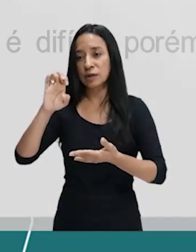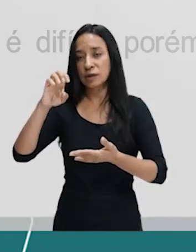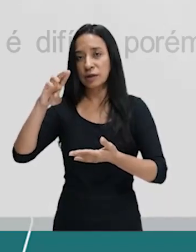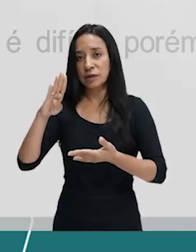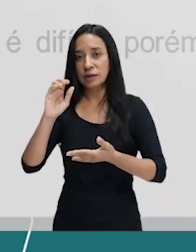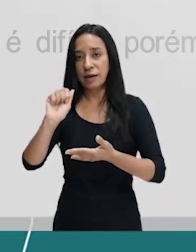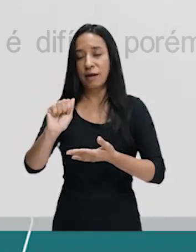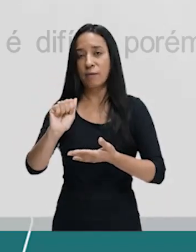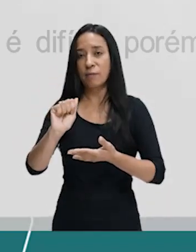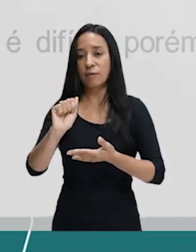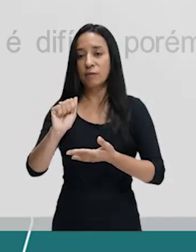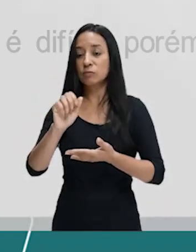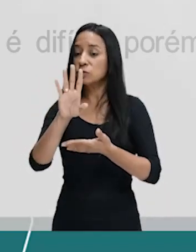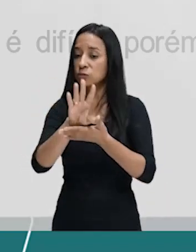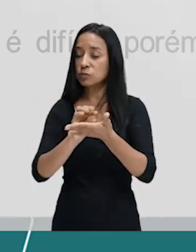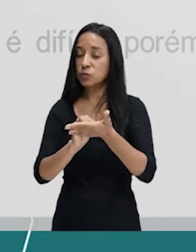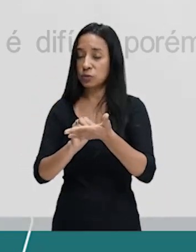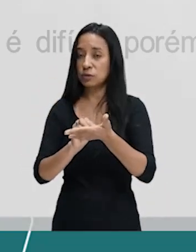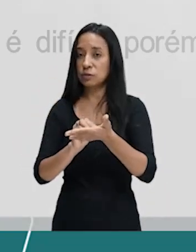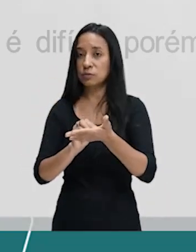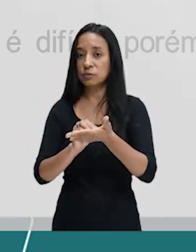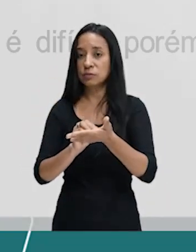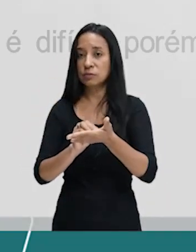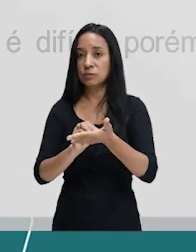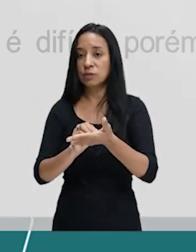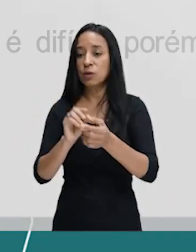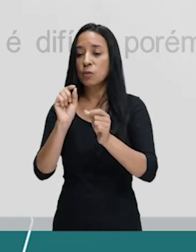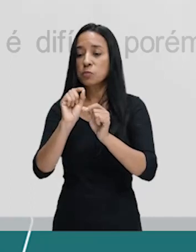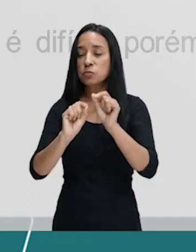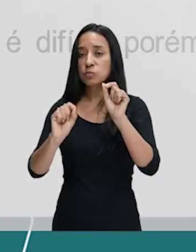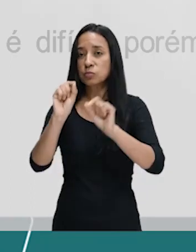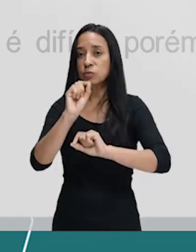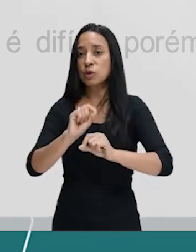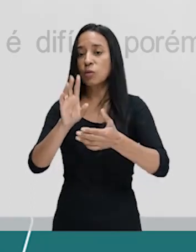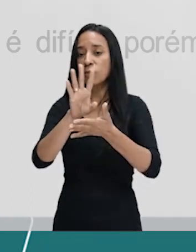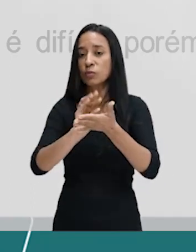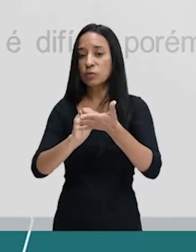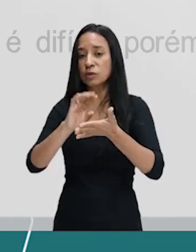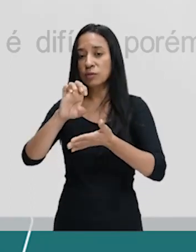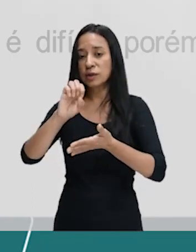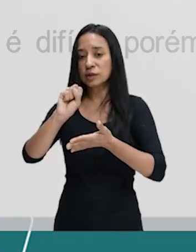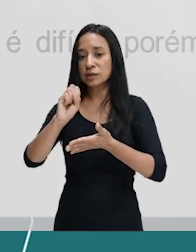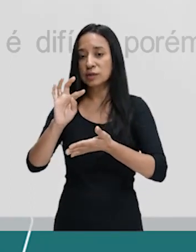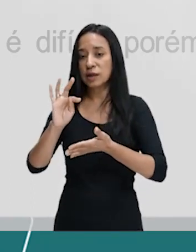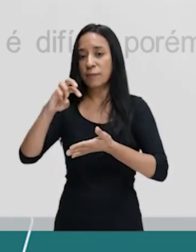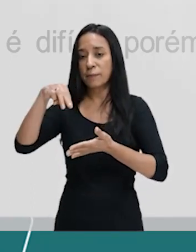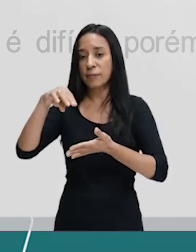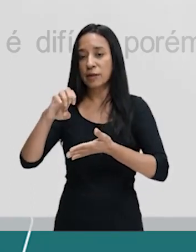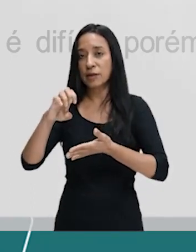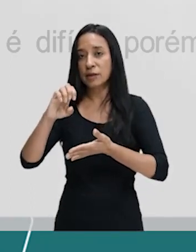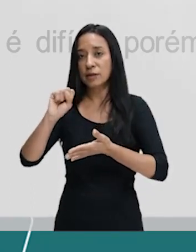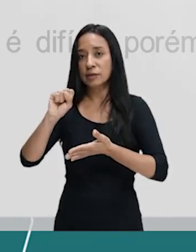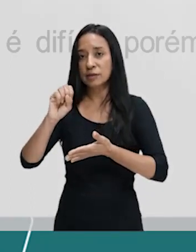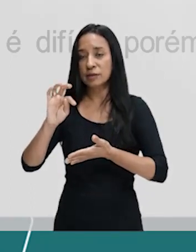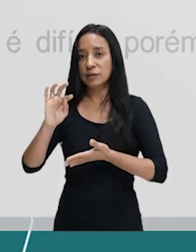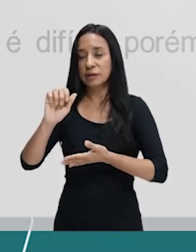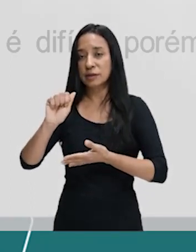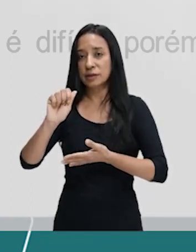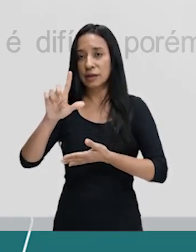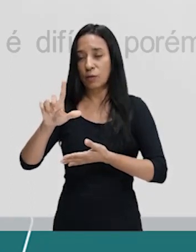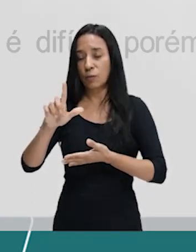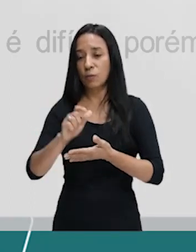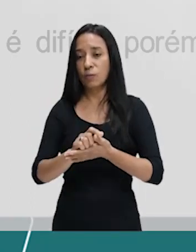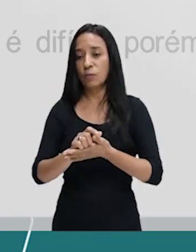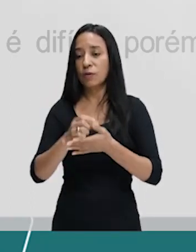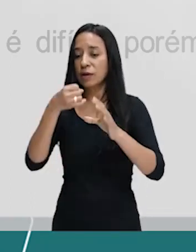etc. É esse modelo aí, tá? É esse que é o modelo estamental. a estratificação por estamentos